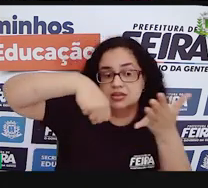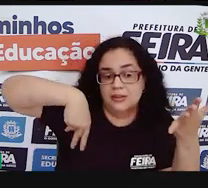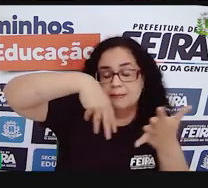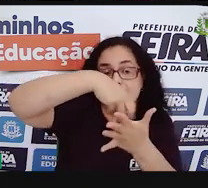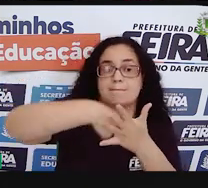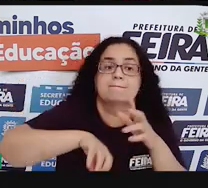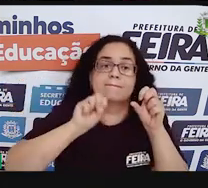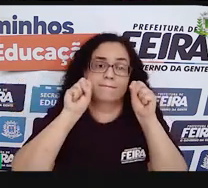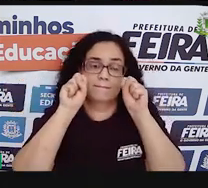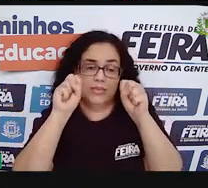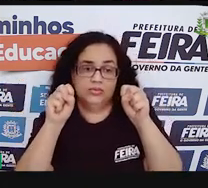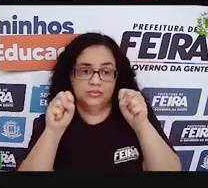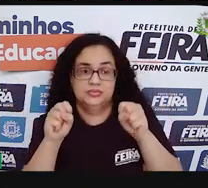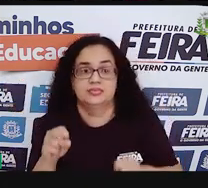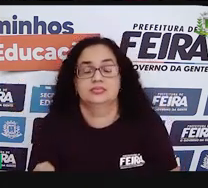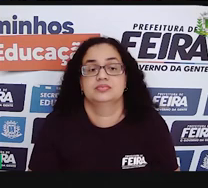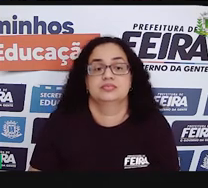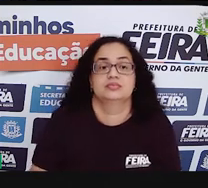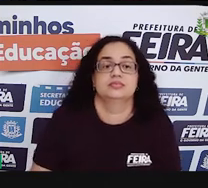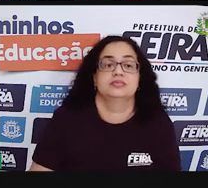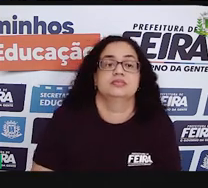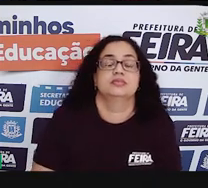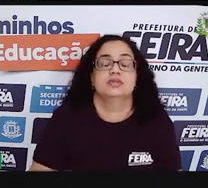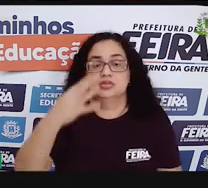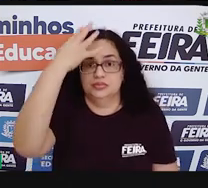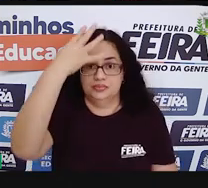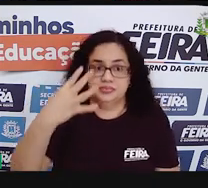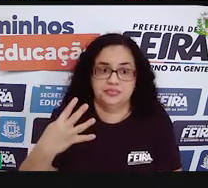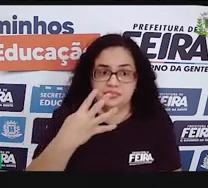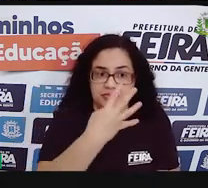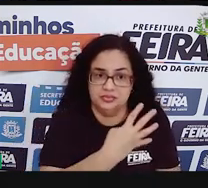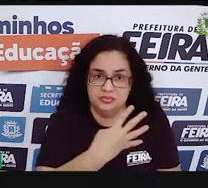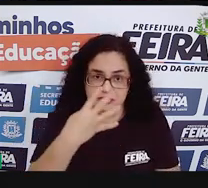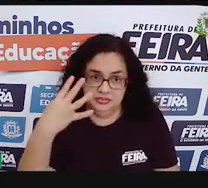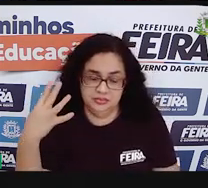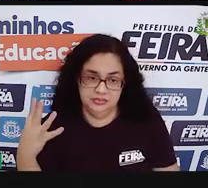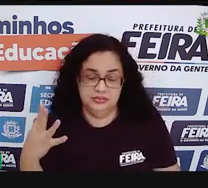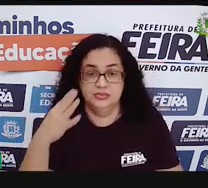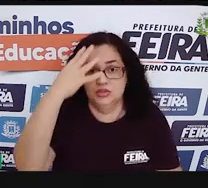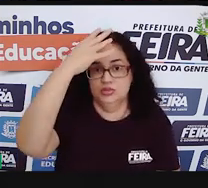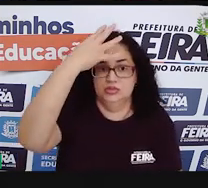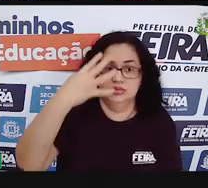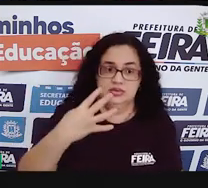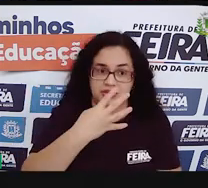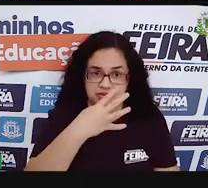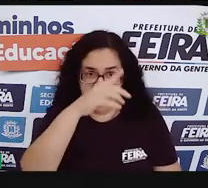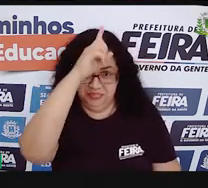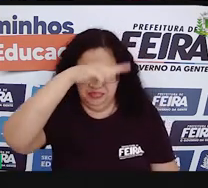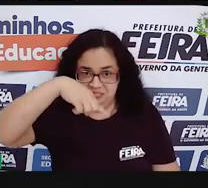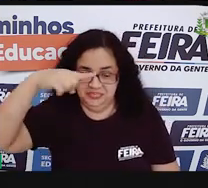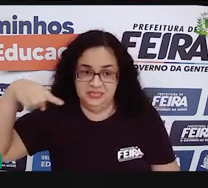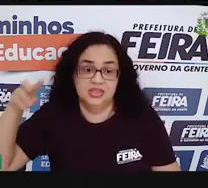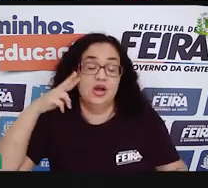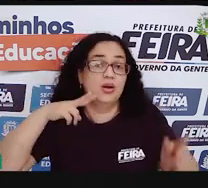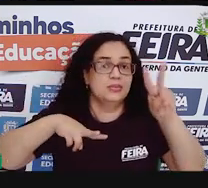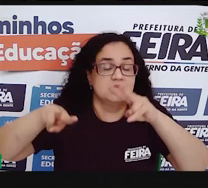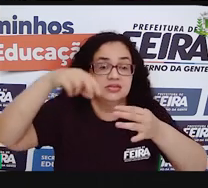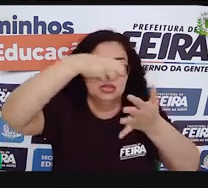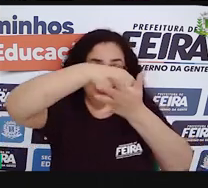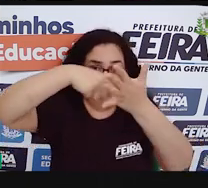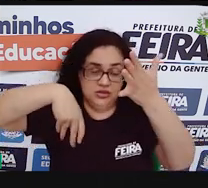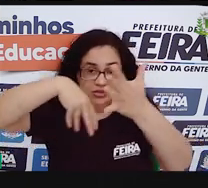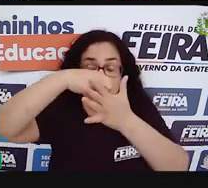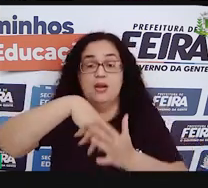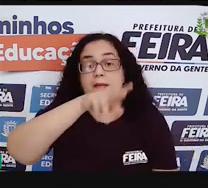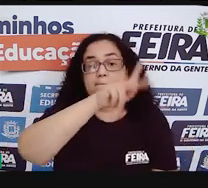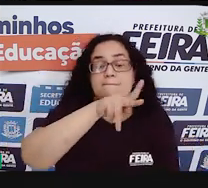podem ser informadas através das tabelas e também através dos gráficos. Observe agora a atividade que a sua